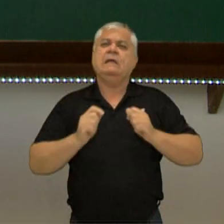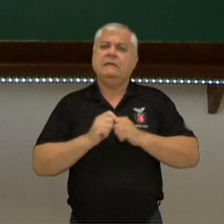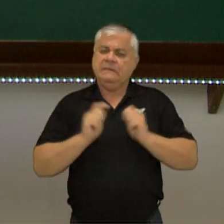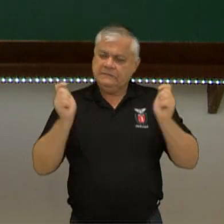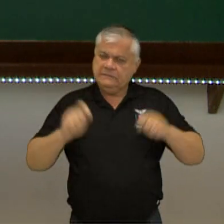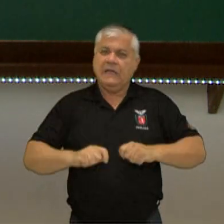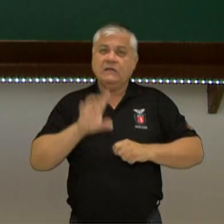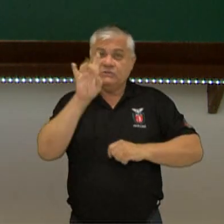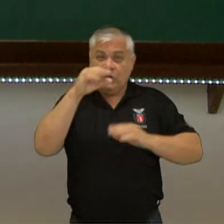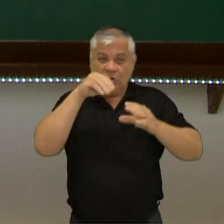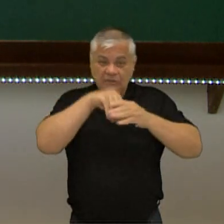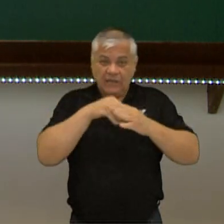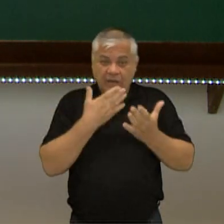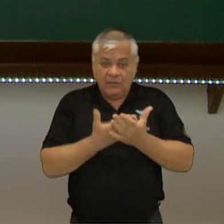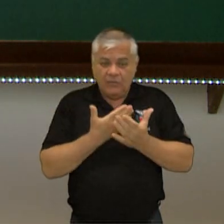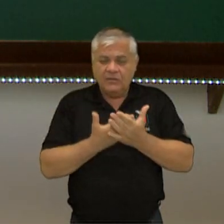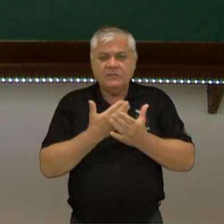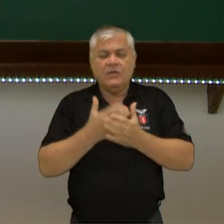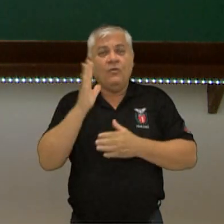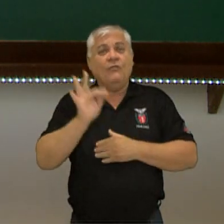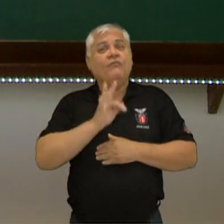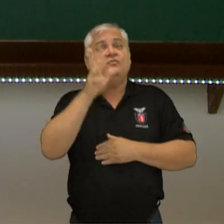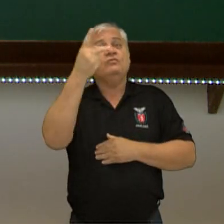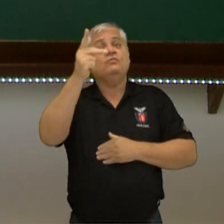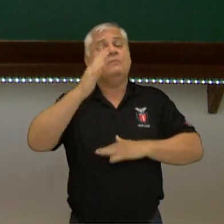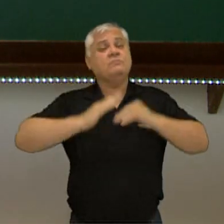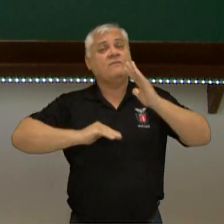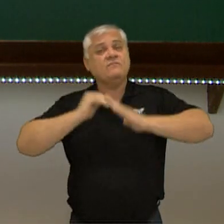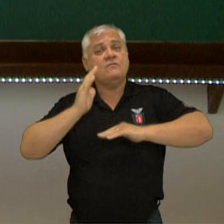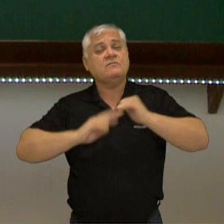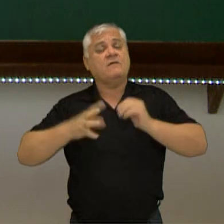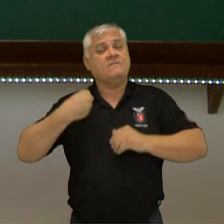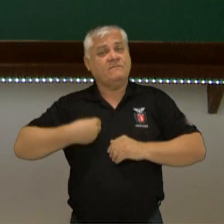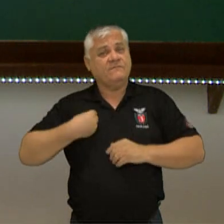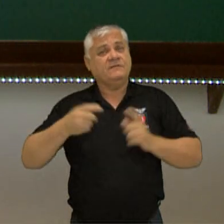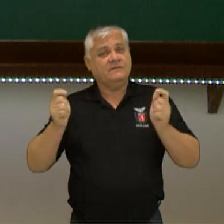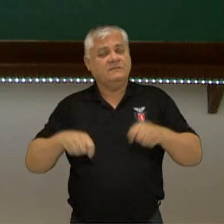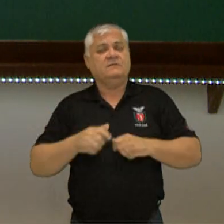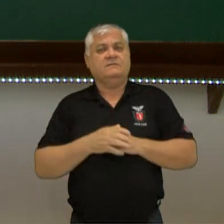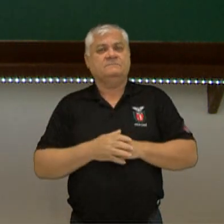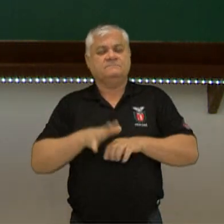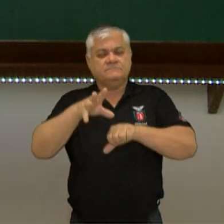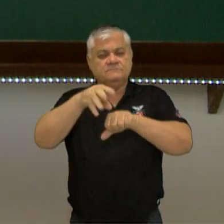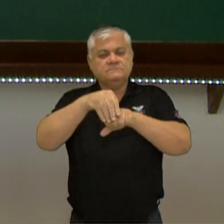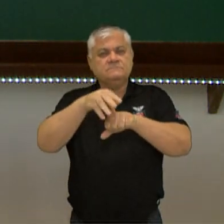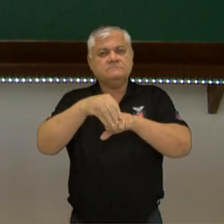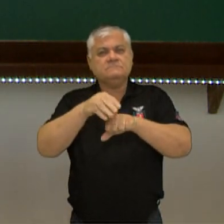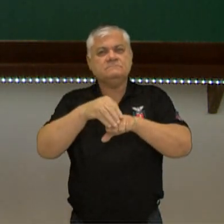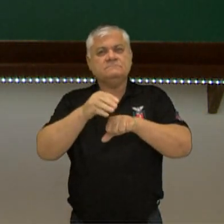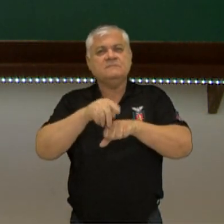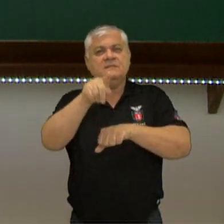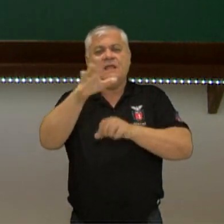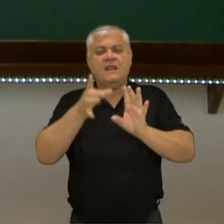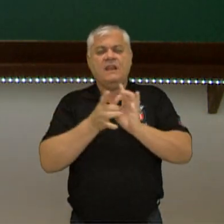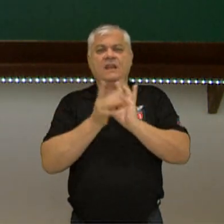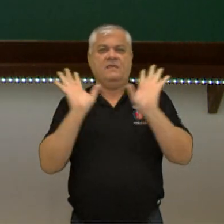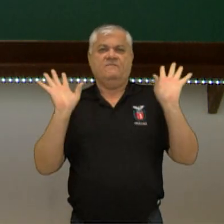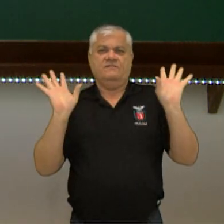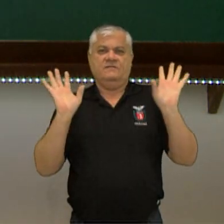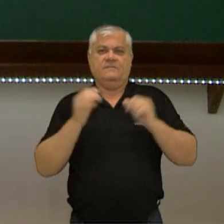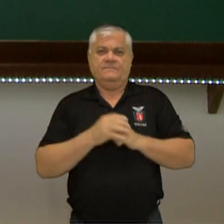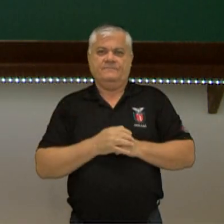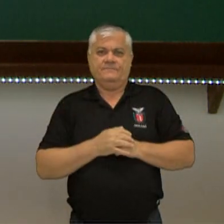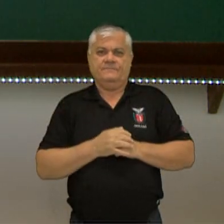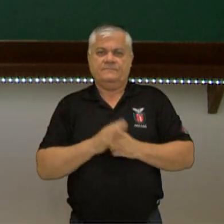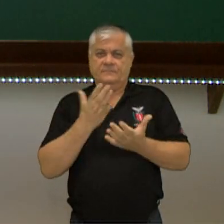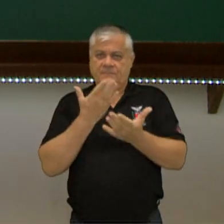muros da escola, que é o mais importante. Conhecimento bom é aquele que te emancipa. E a nossa aula Paraná, eu